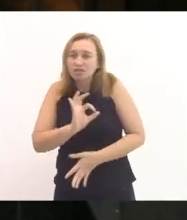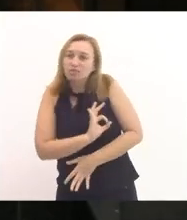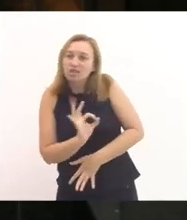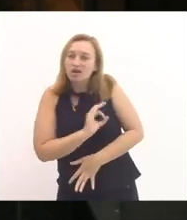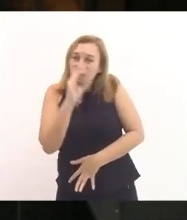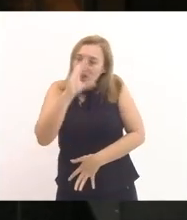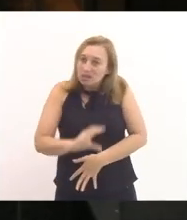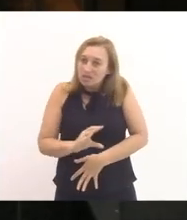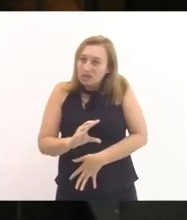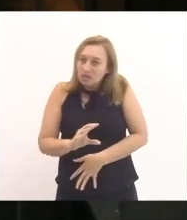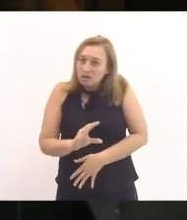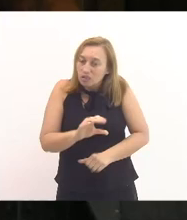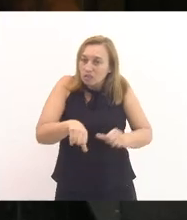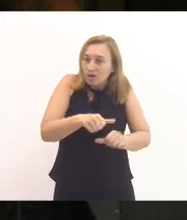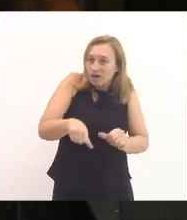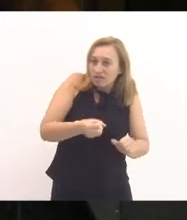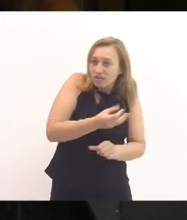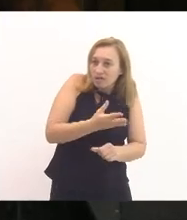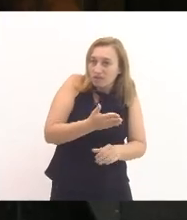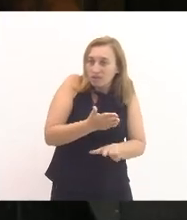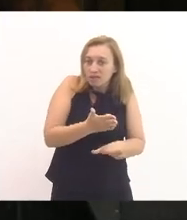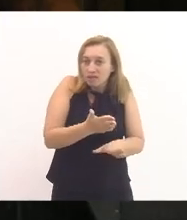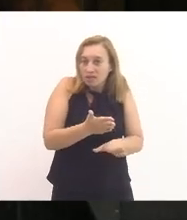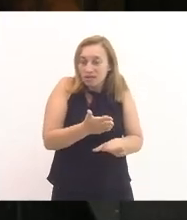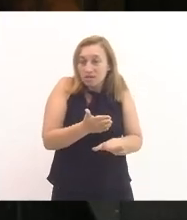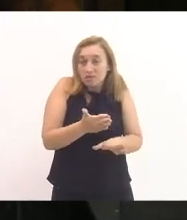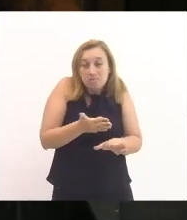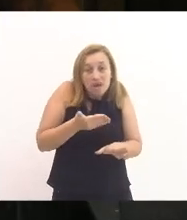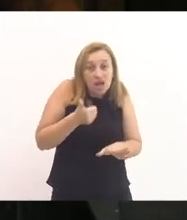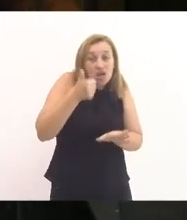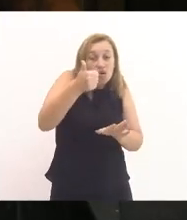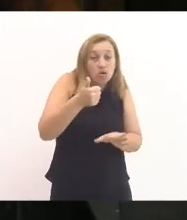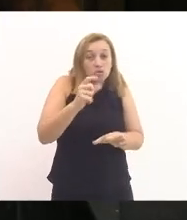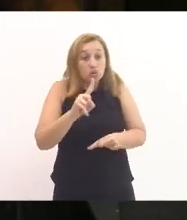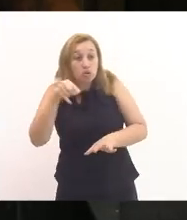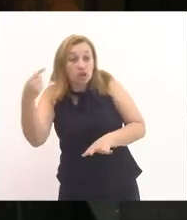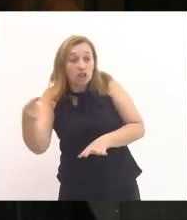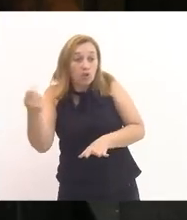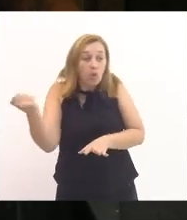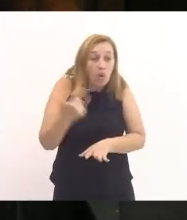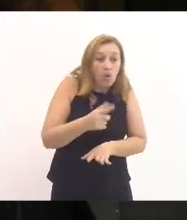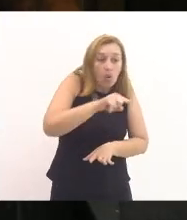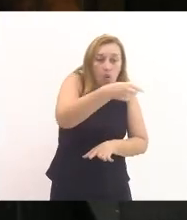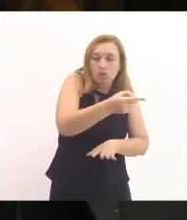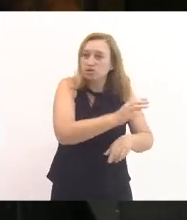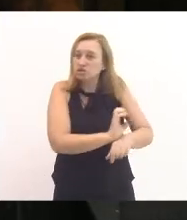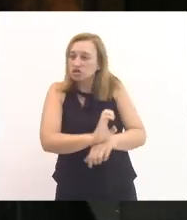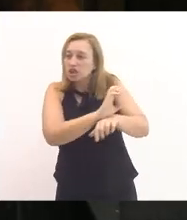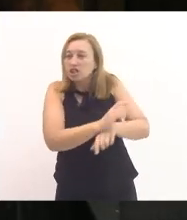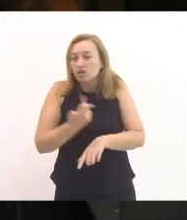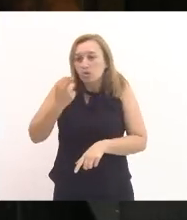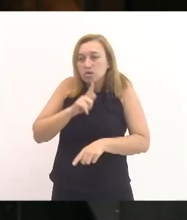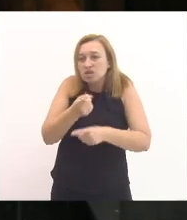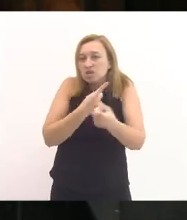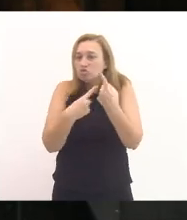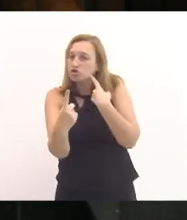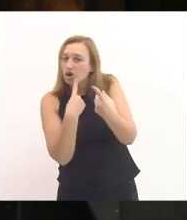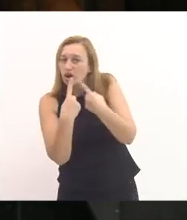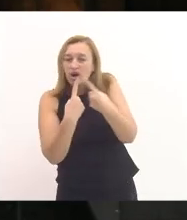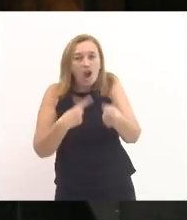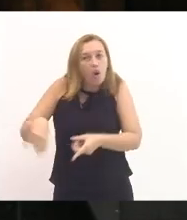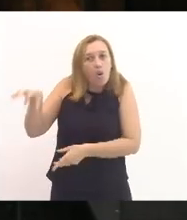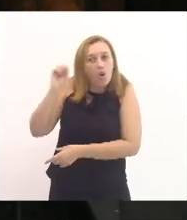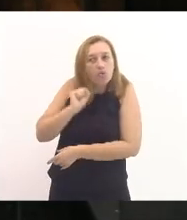policiais civis uma reforma menos gravosa do que em outros estados isso porque conseguiu dialogar